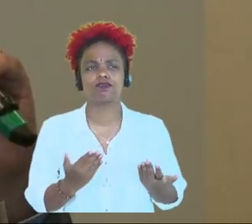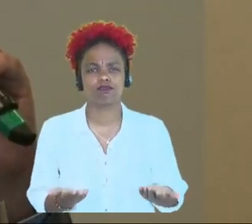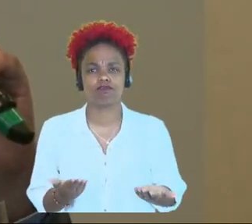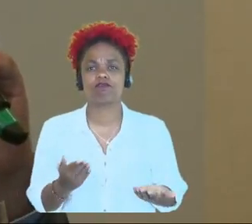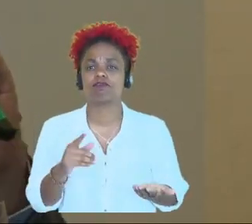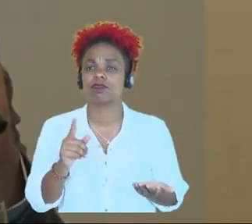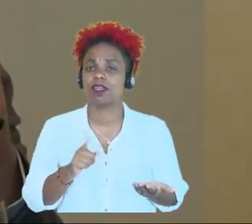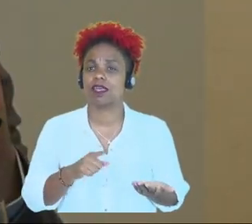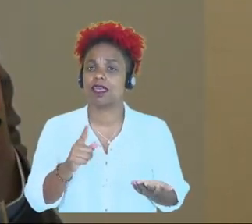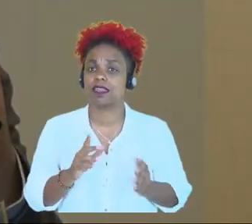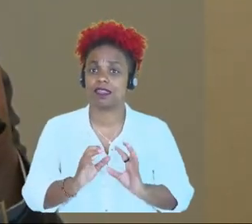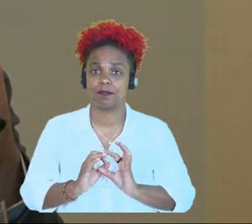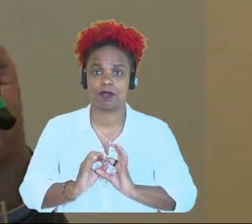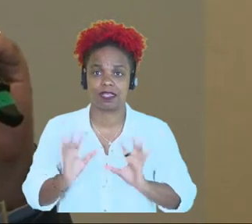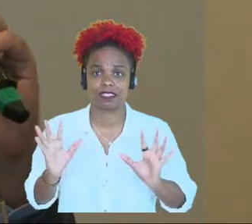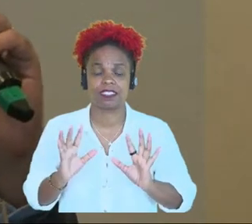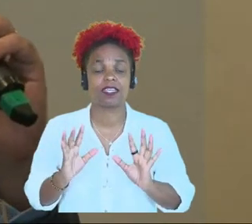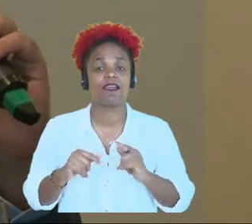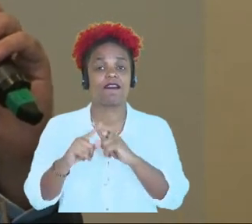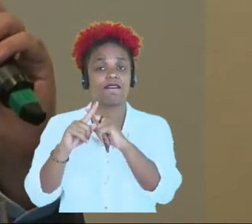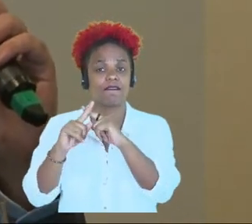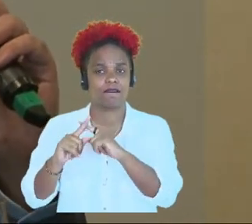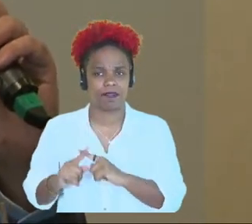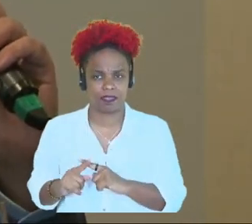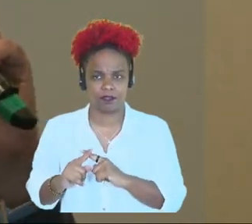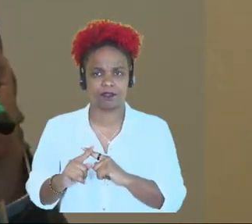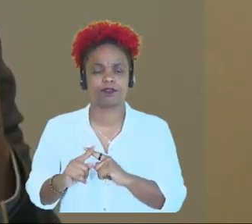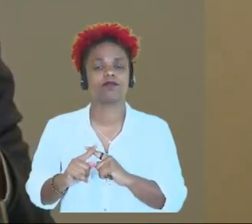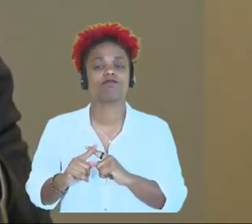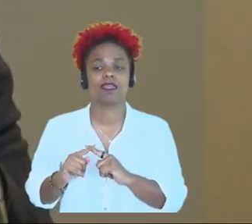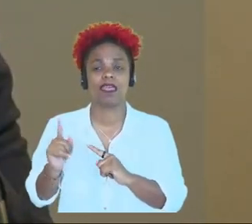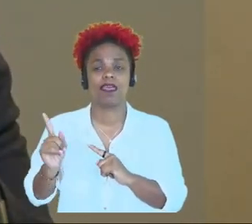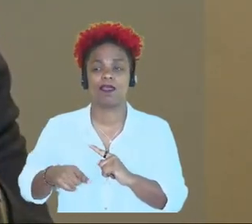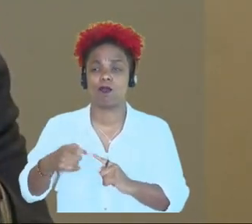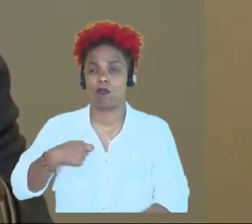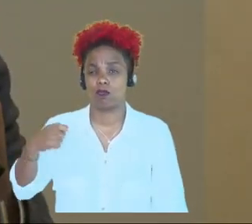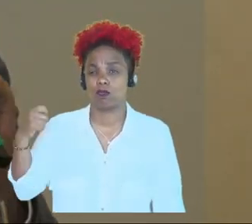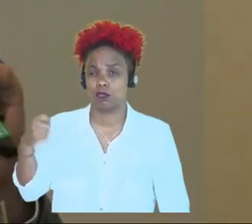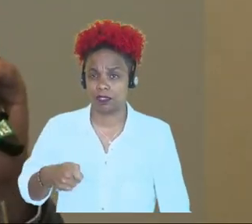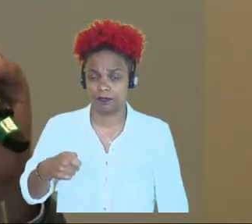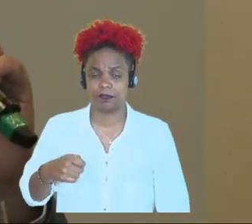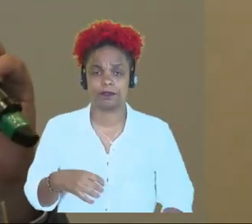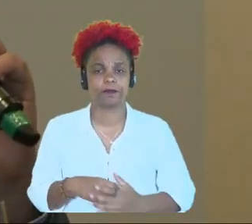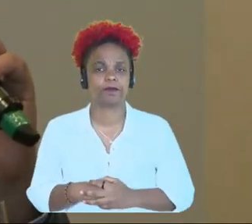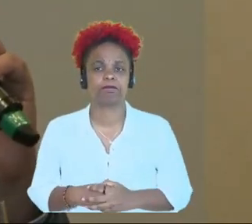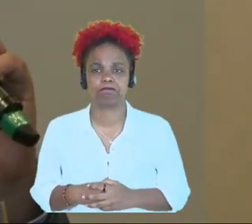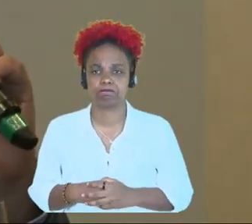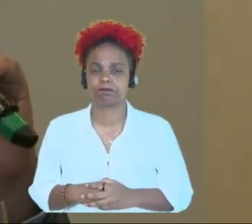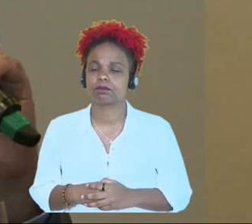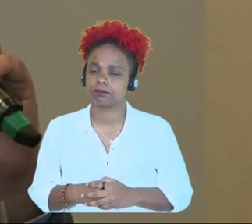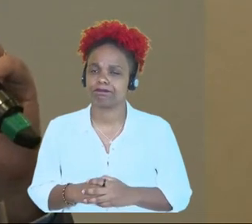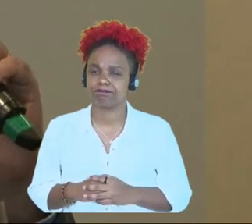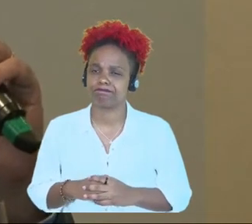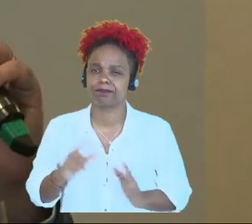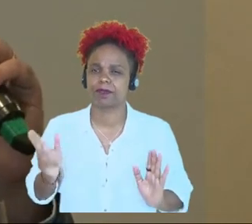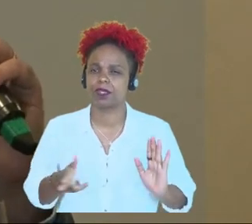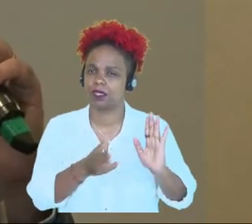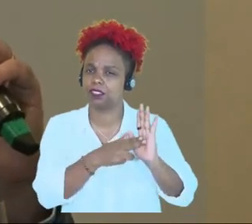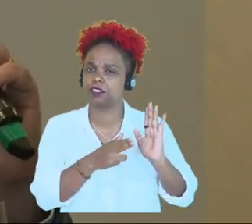da democracia versus uma forma de autoritarismo. Eu confesso que,